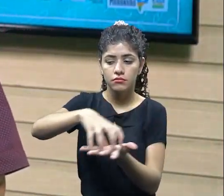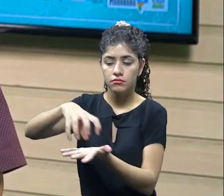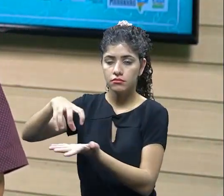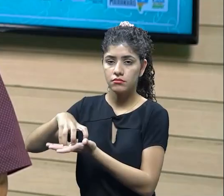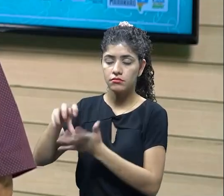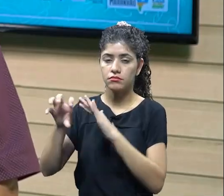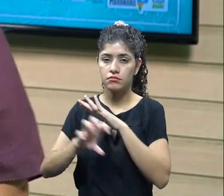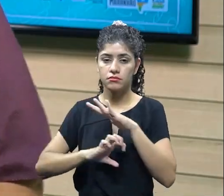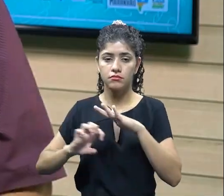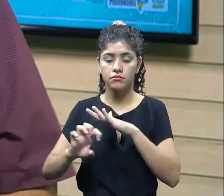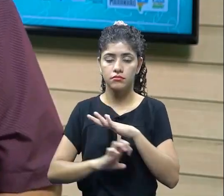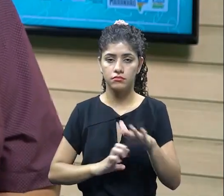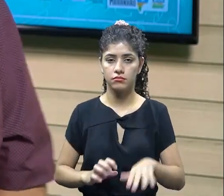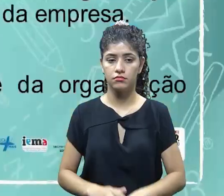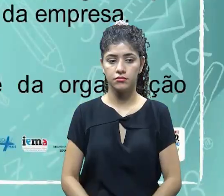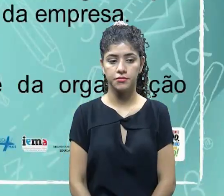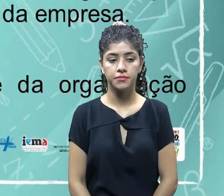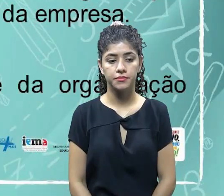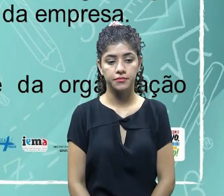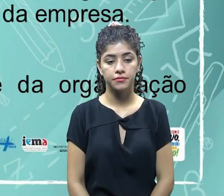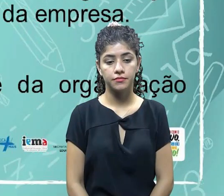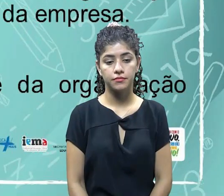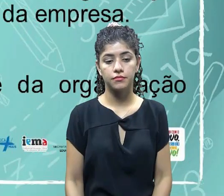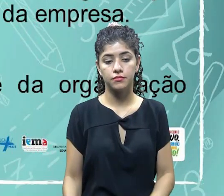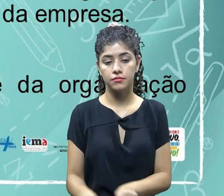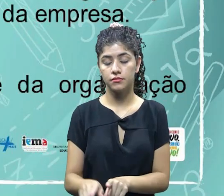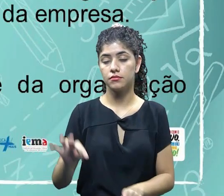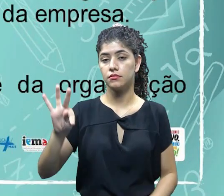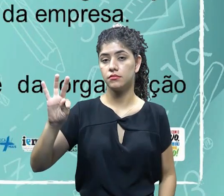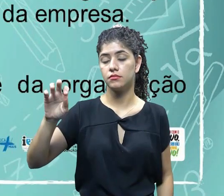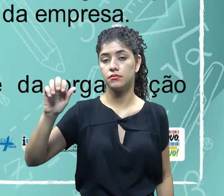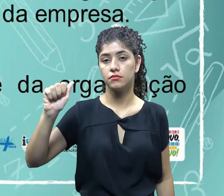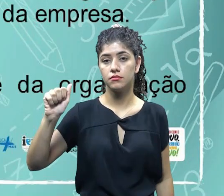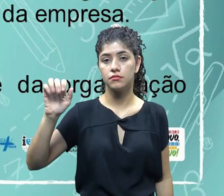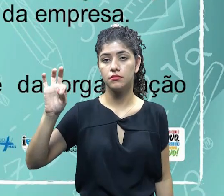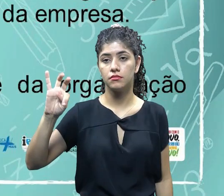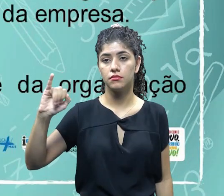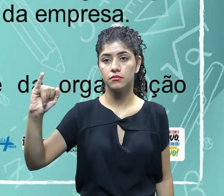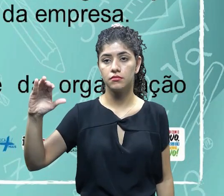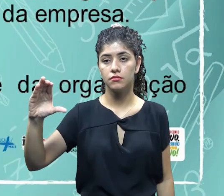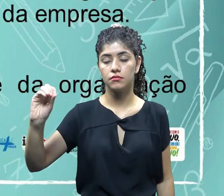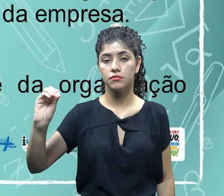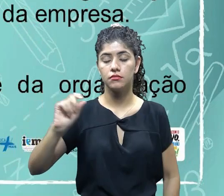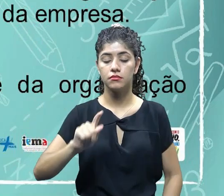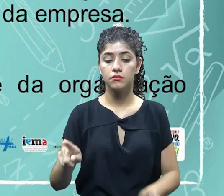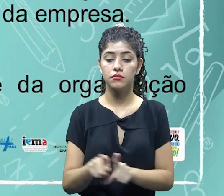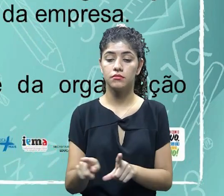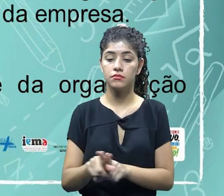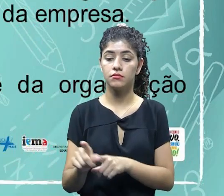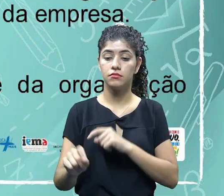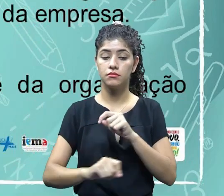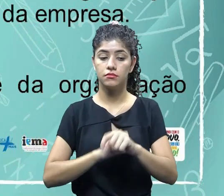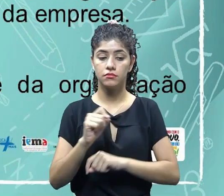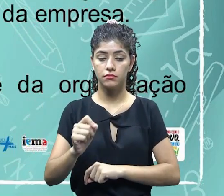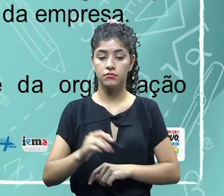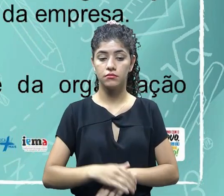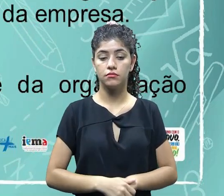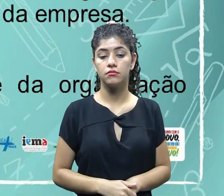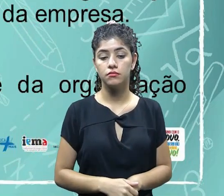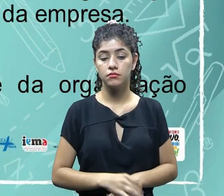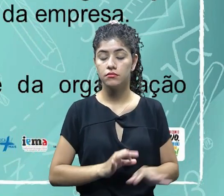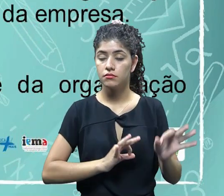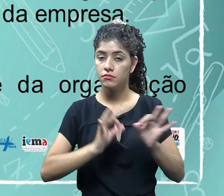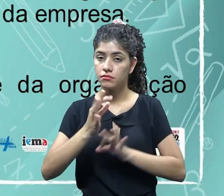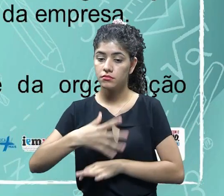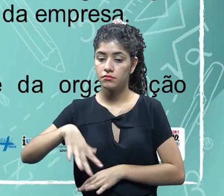da organização, não somente uma área. Com relação ao planejamento tático, geralmente é relacionado a uma